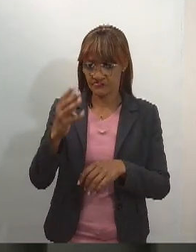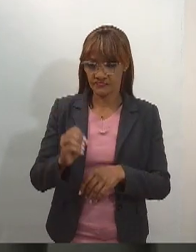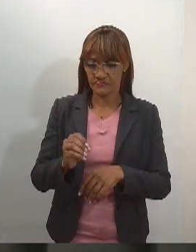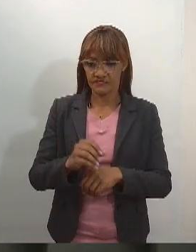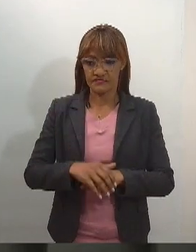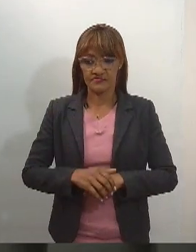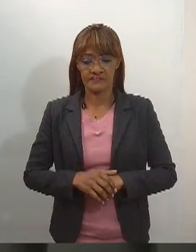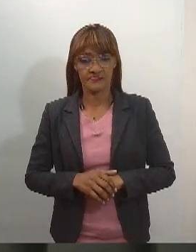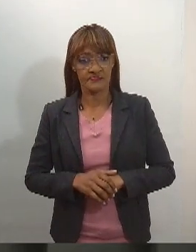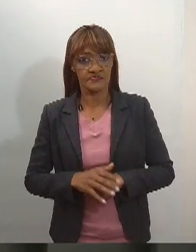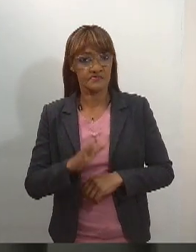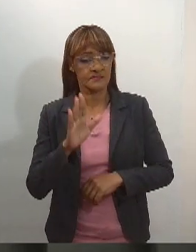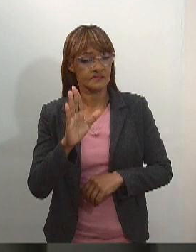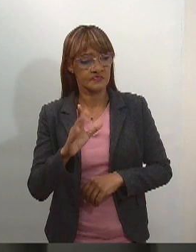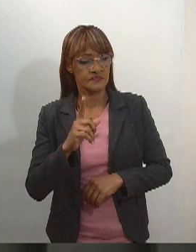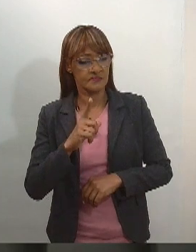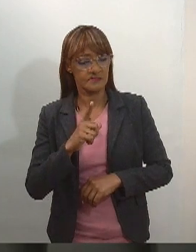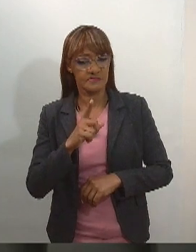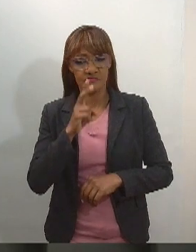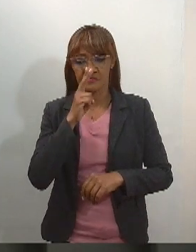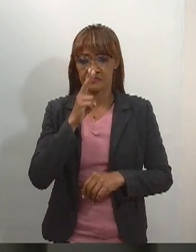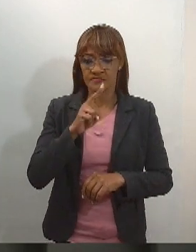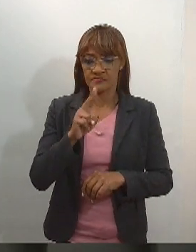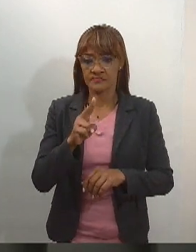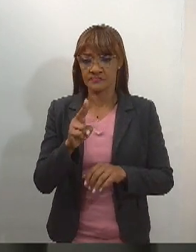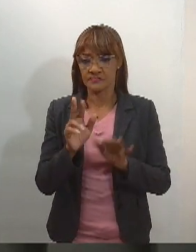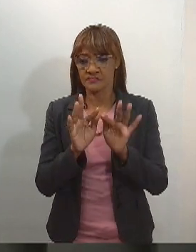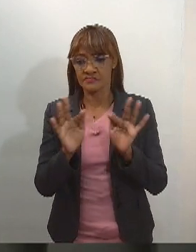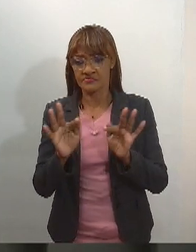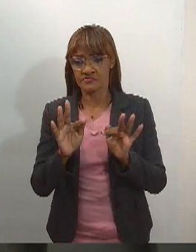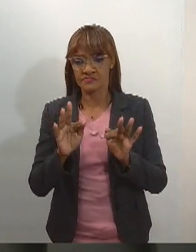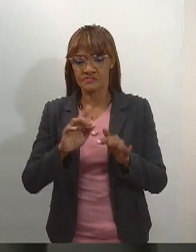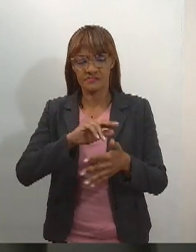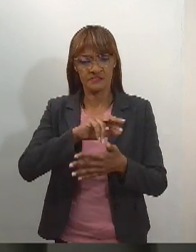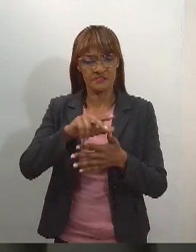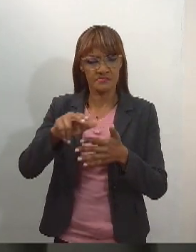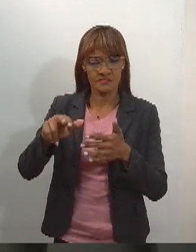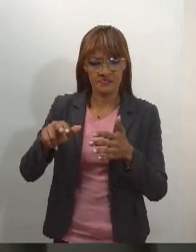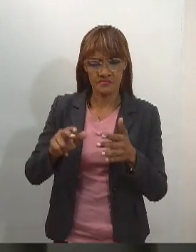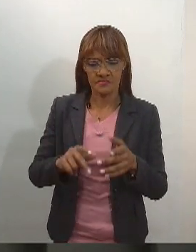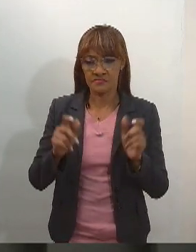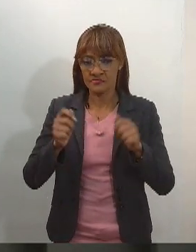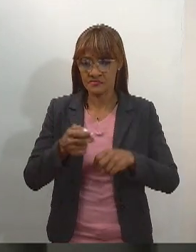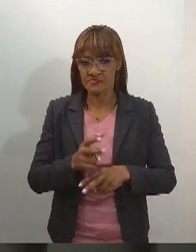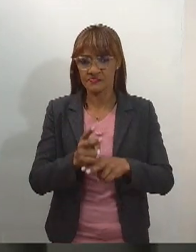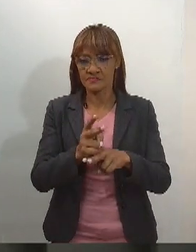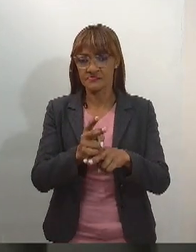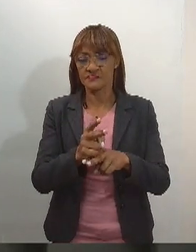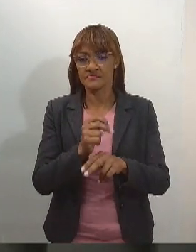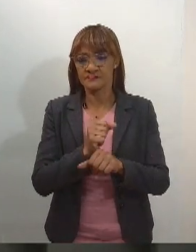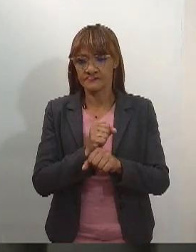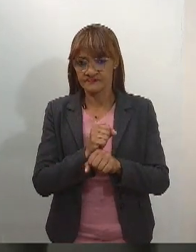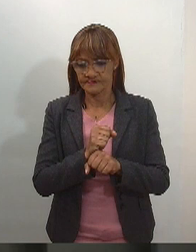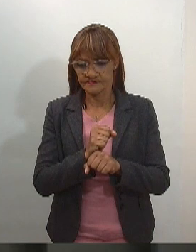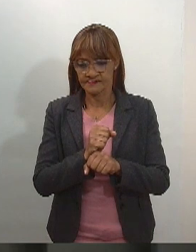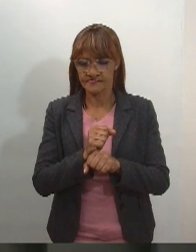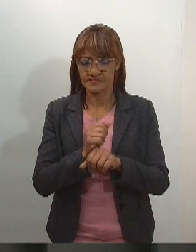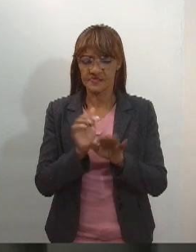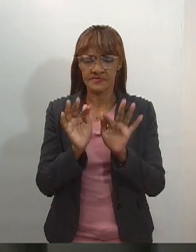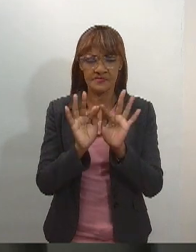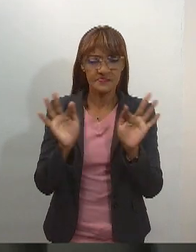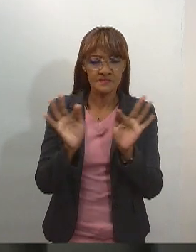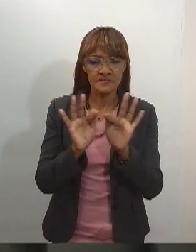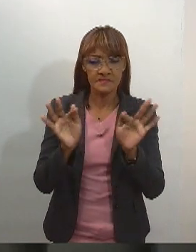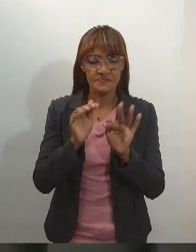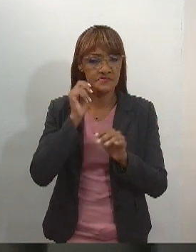à intensidade, são esperadas chuvas fracas e persistentes no litoral e agreste, e leves a fracas no sertão